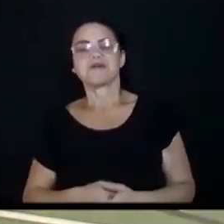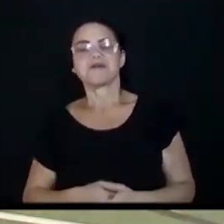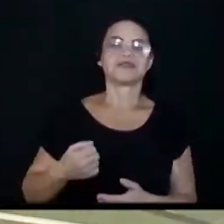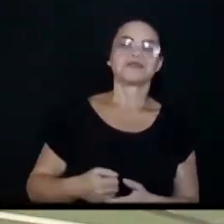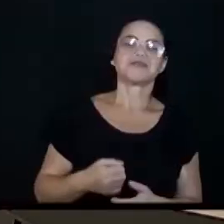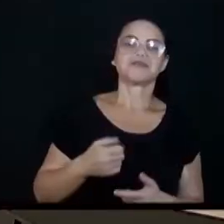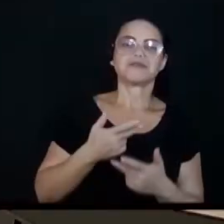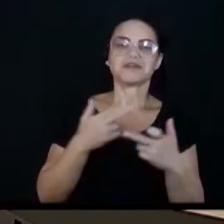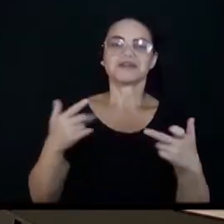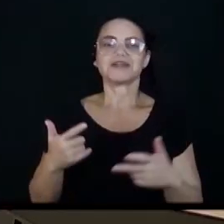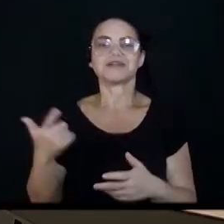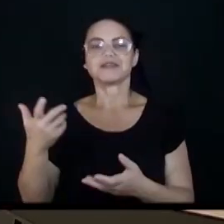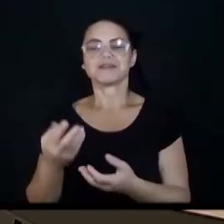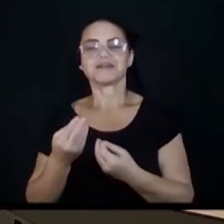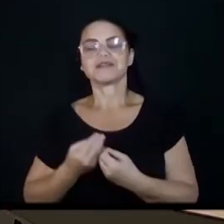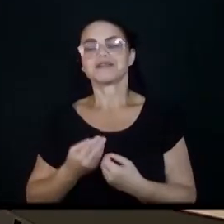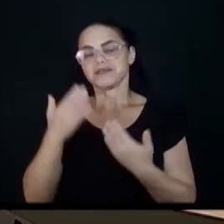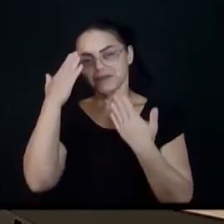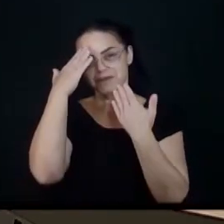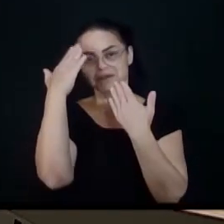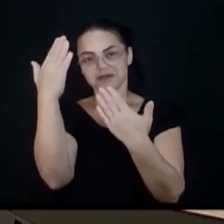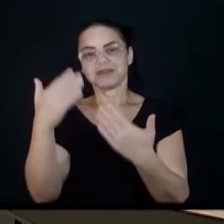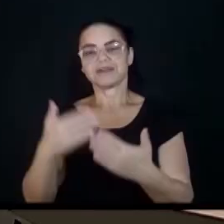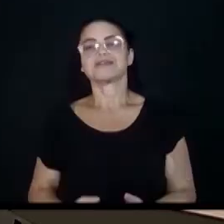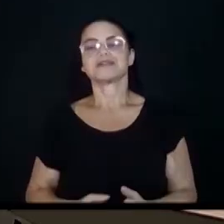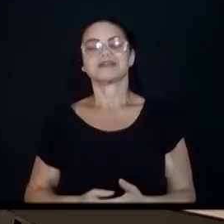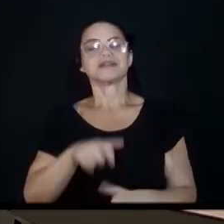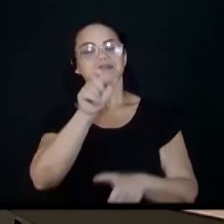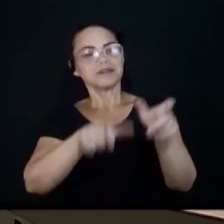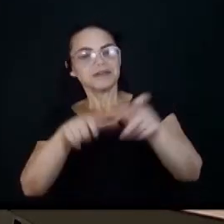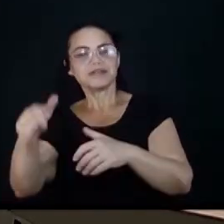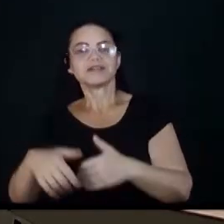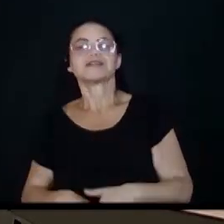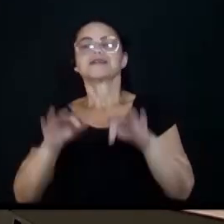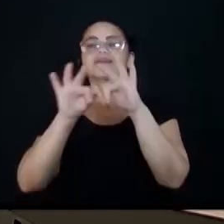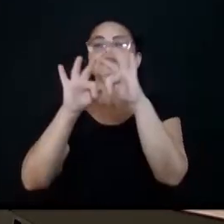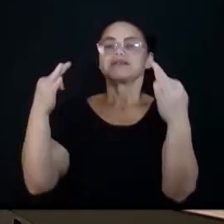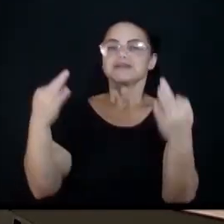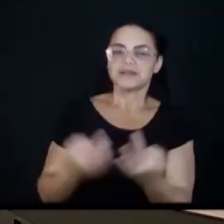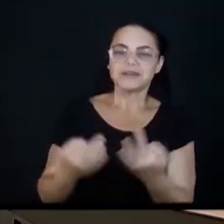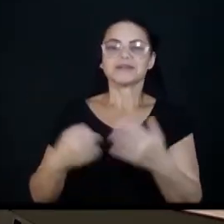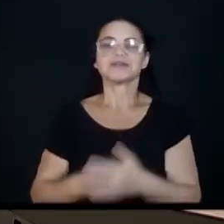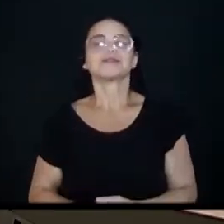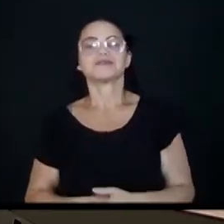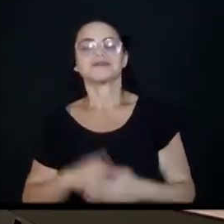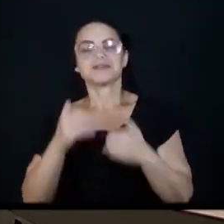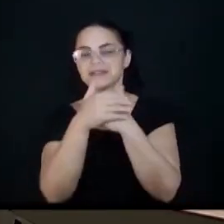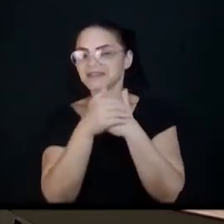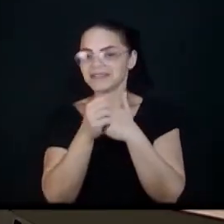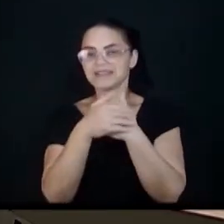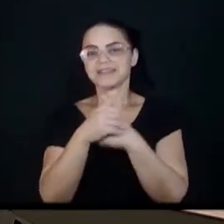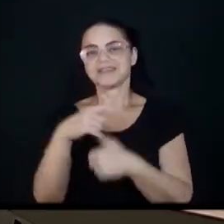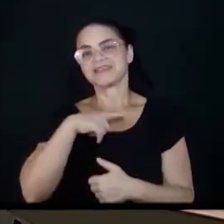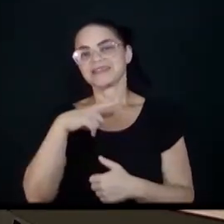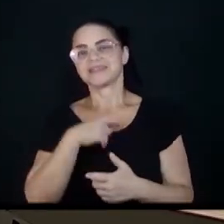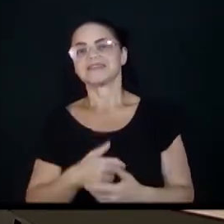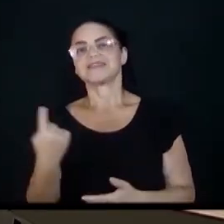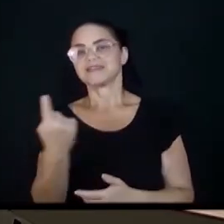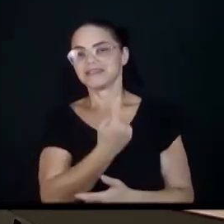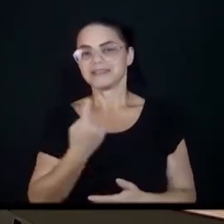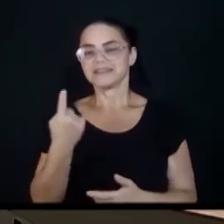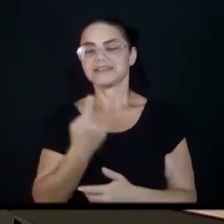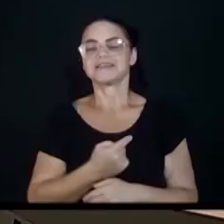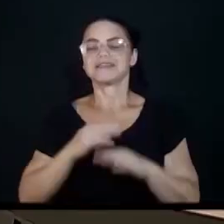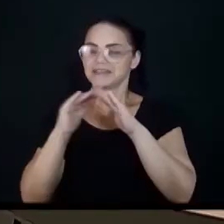A gratidão das pessoas, né, das famílias e o carinho que elas têm também por nós e as crianças